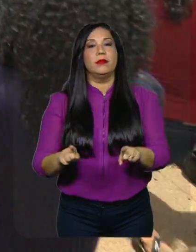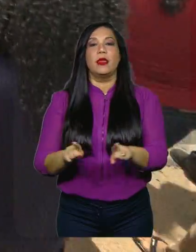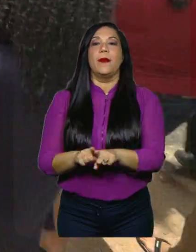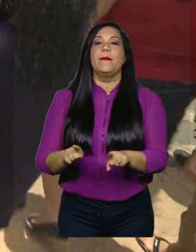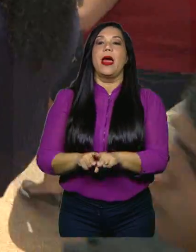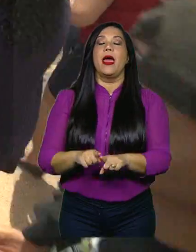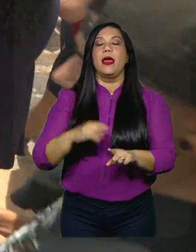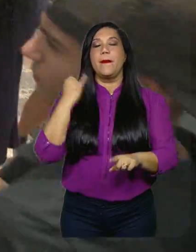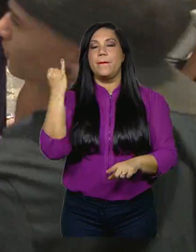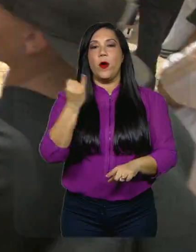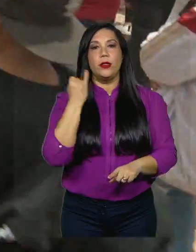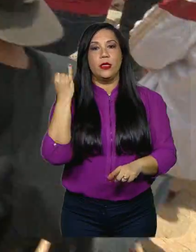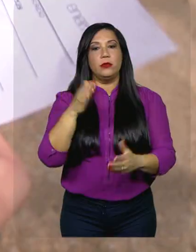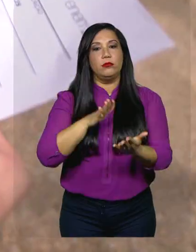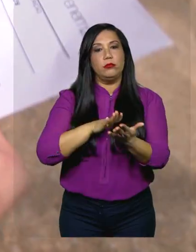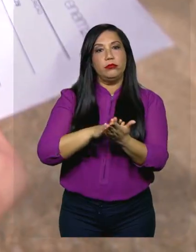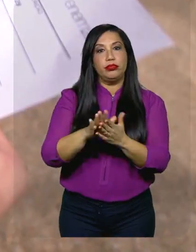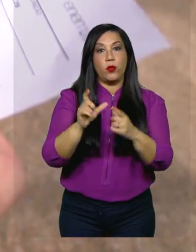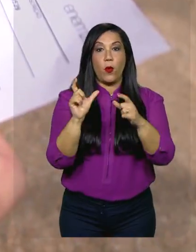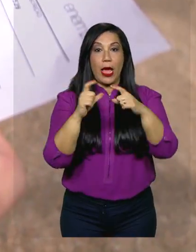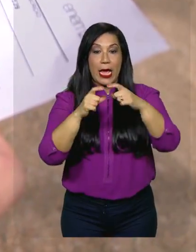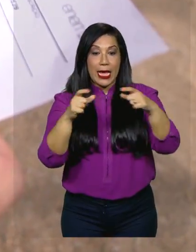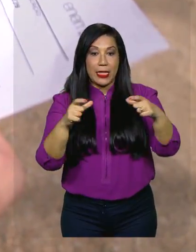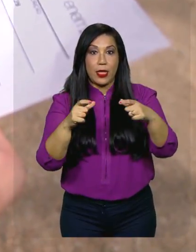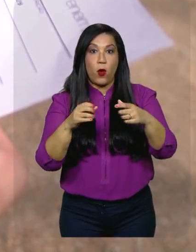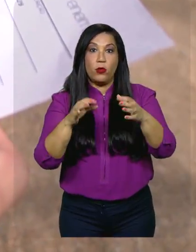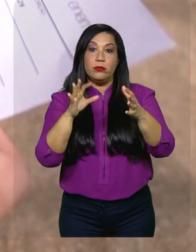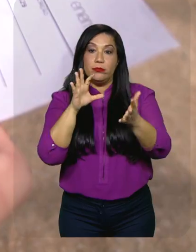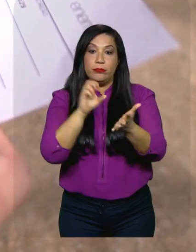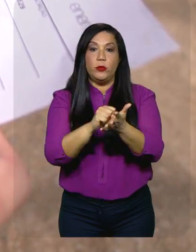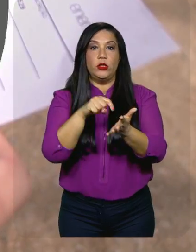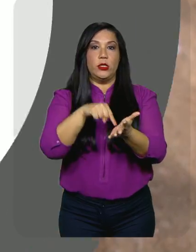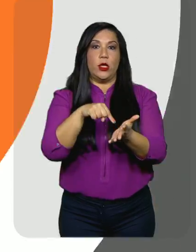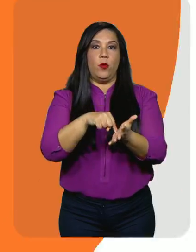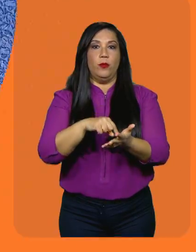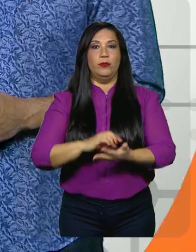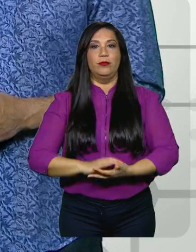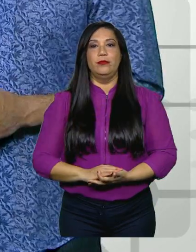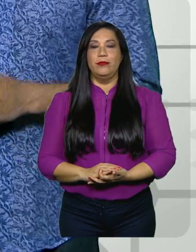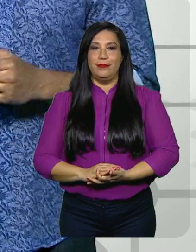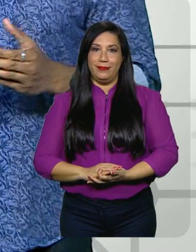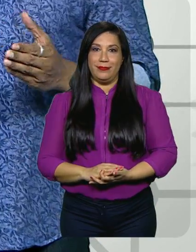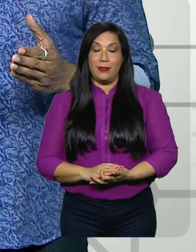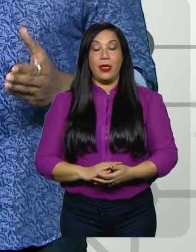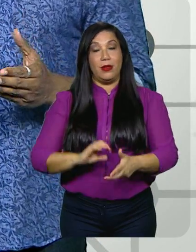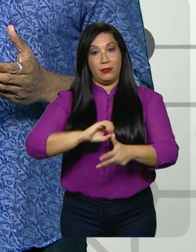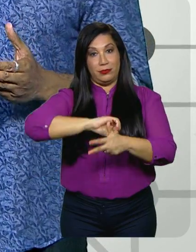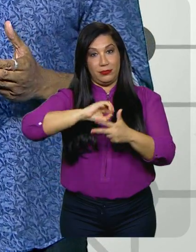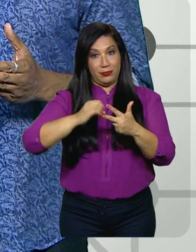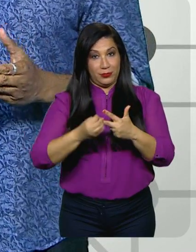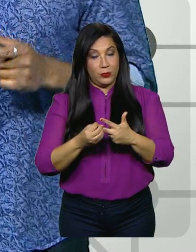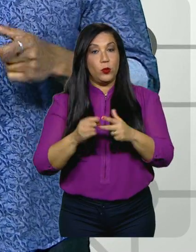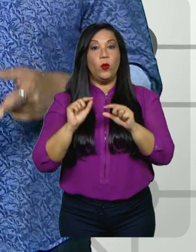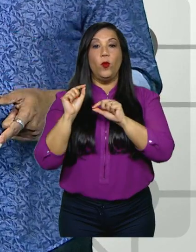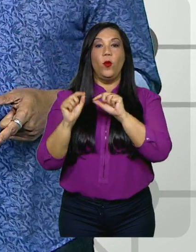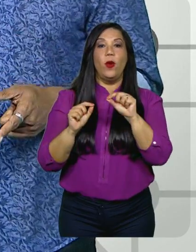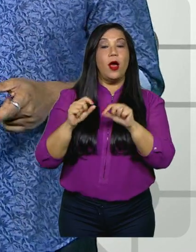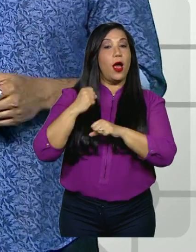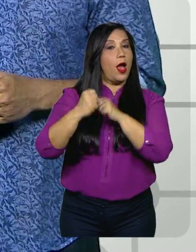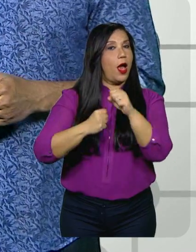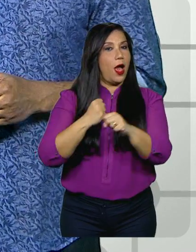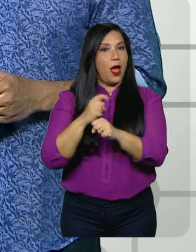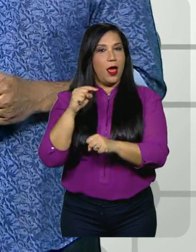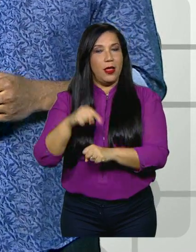disso, é importante imprimir o cartão de confirmação da inscrição. O Exame Nacional do Ensino Médio esse